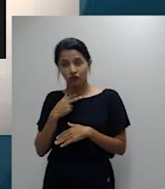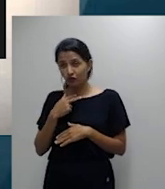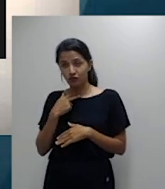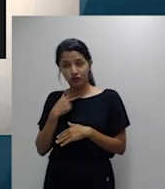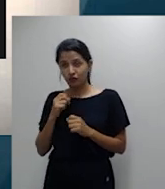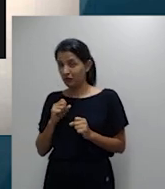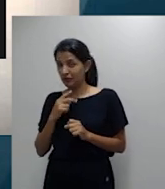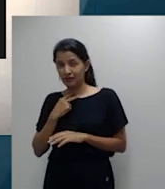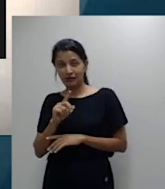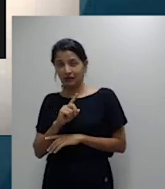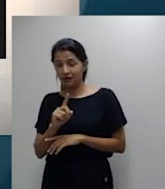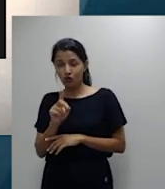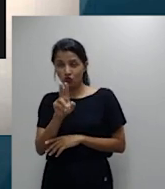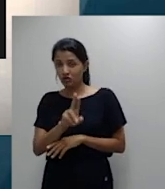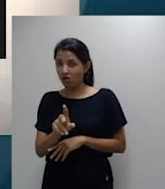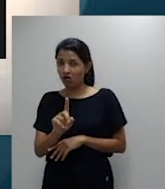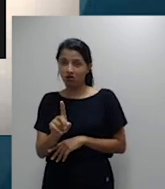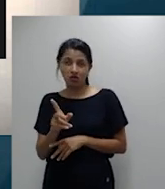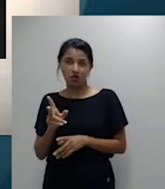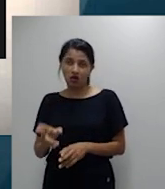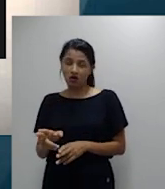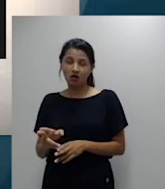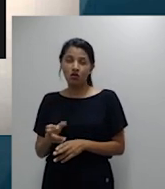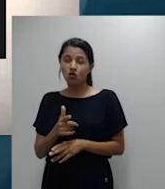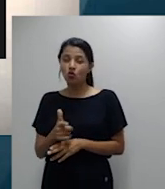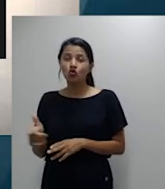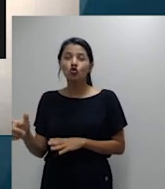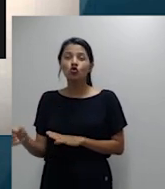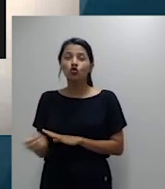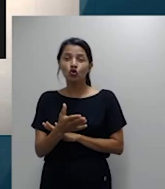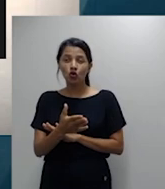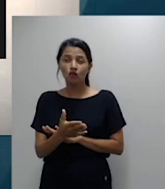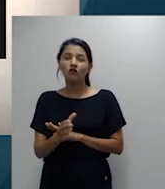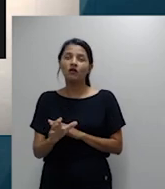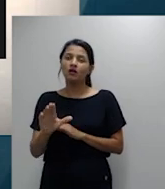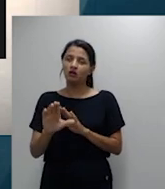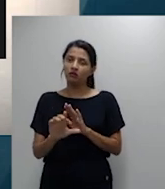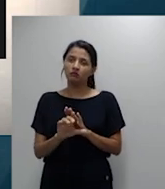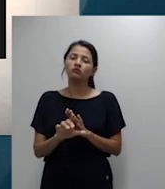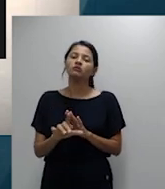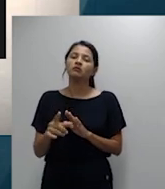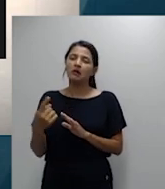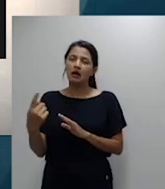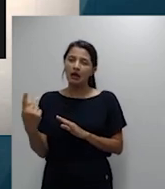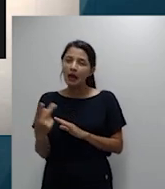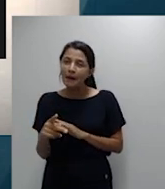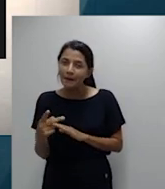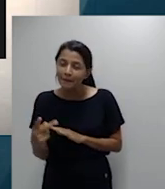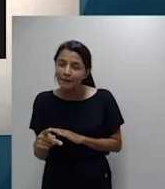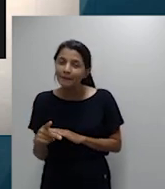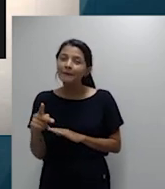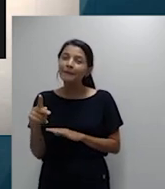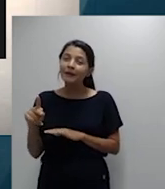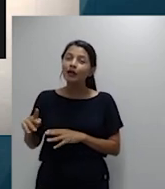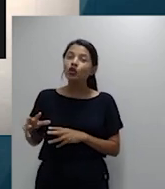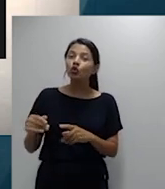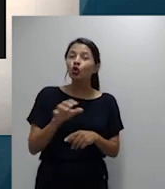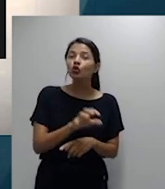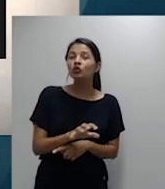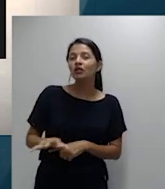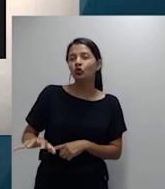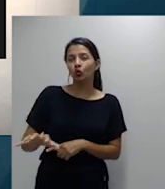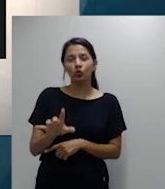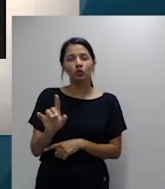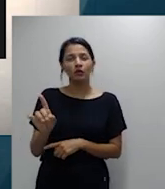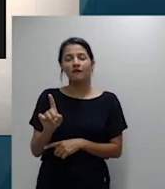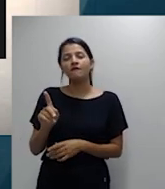poderia se aplicar uma Norma principal para que o conta corrente todos Socorro na